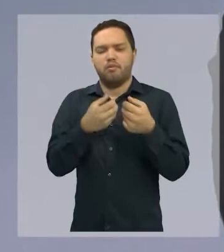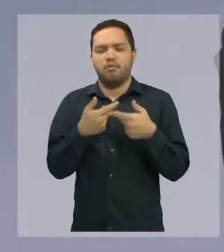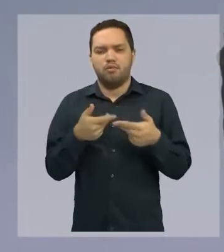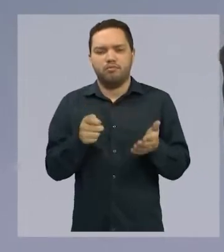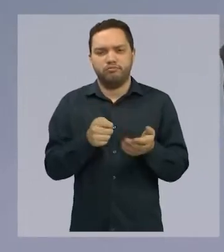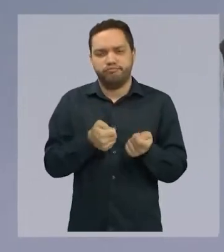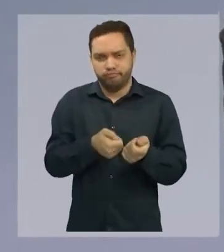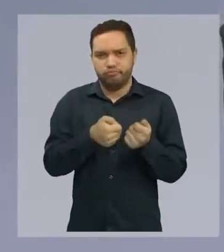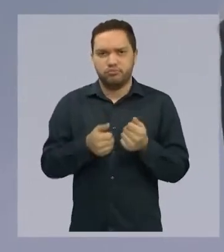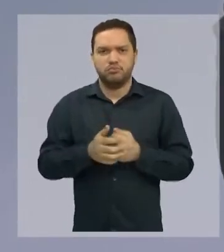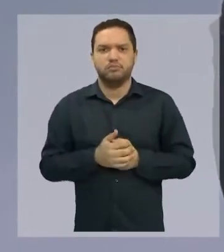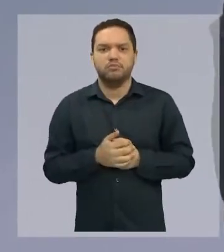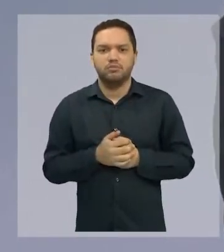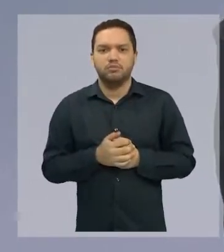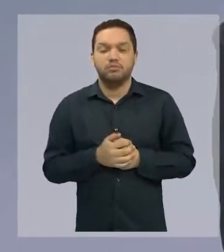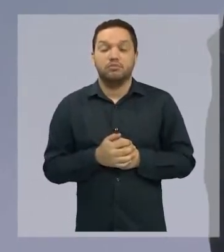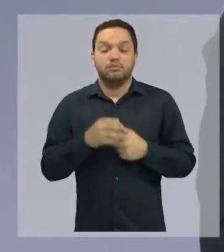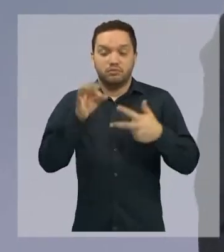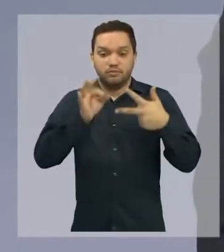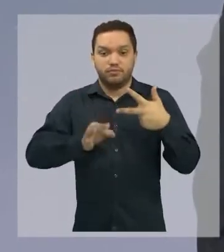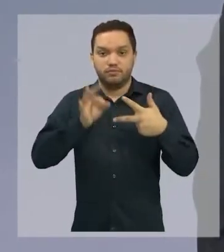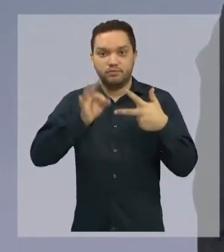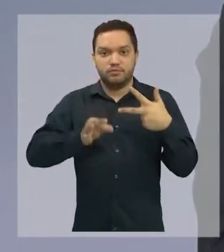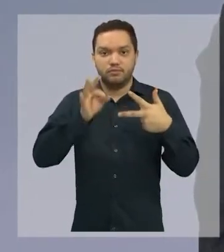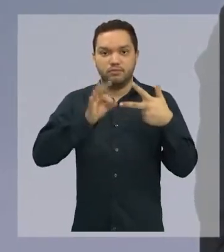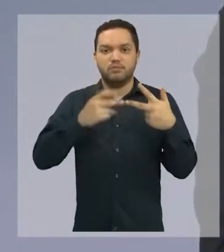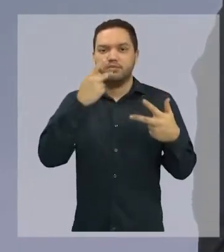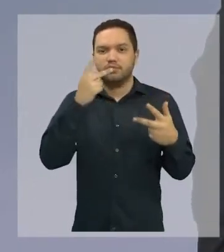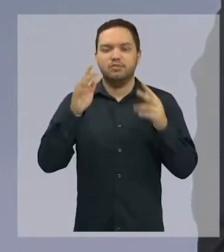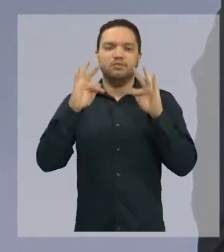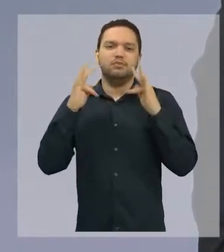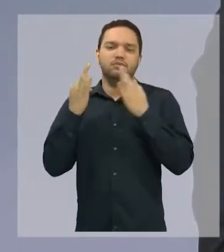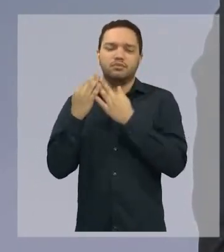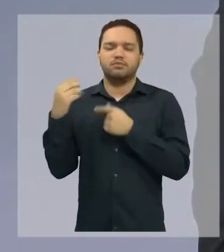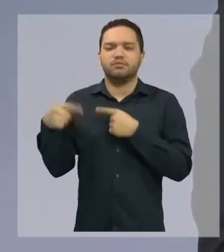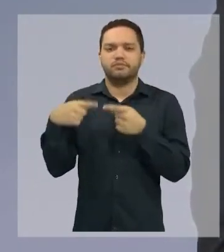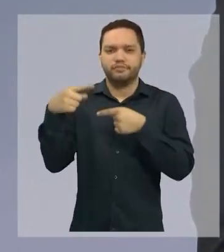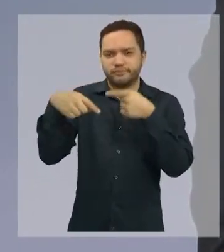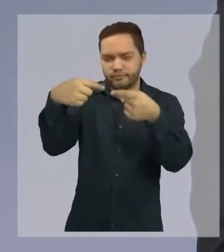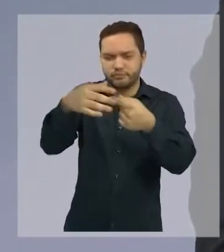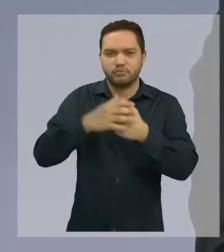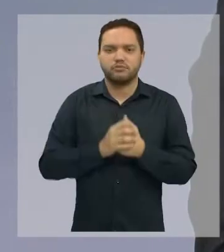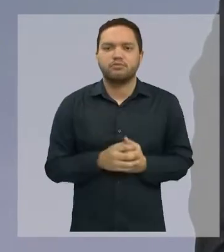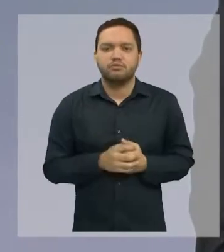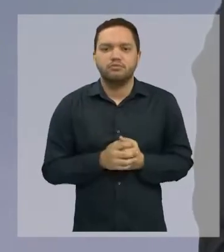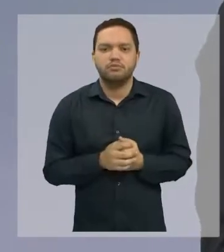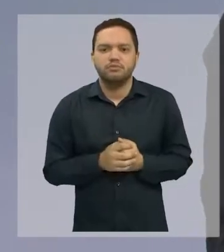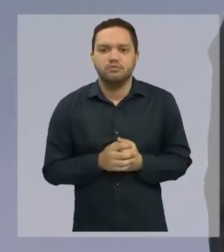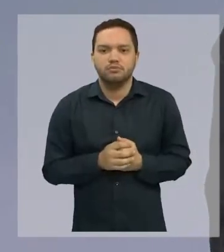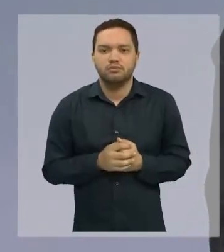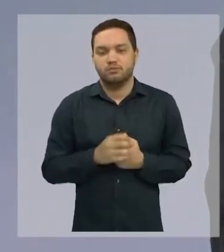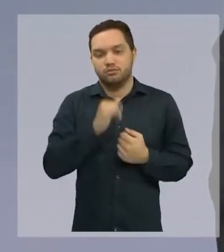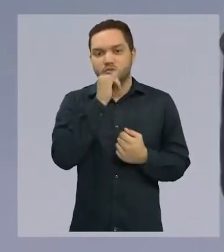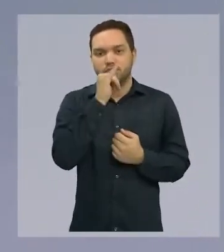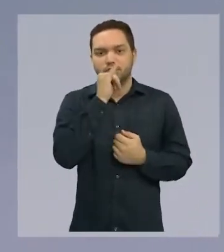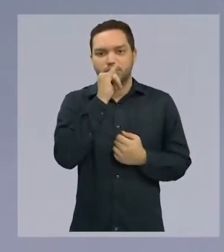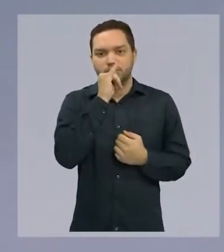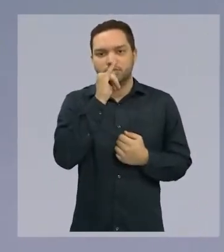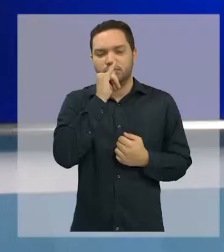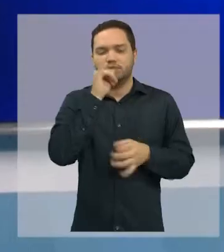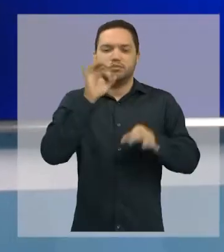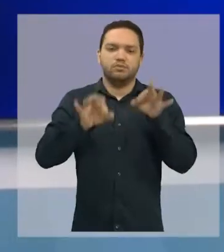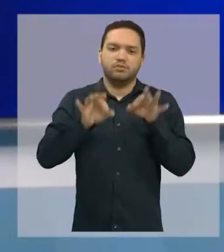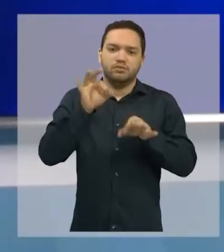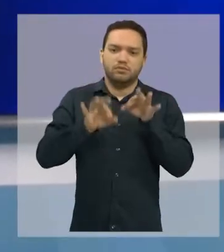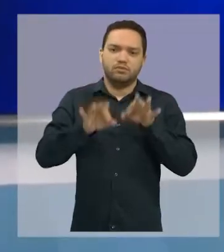Arnaldo, lamentavelmente. O judiciário falou de oligarquia, o que existe de influência, por exemplo, juiz,